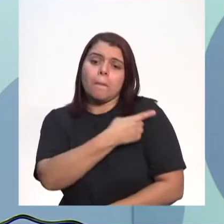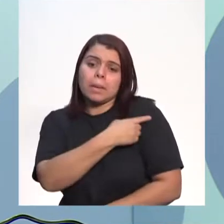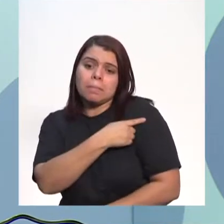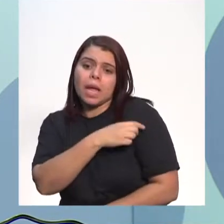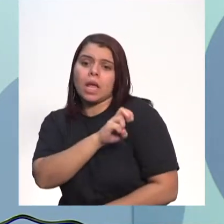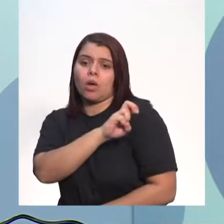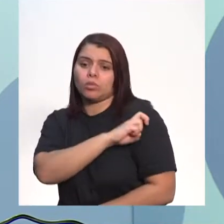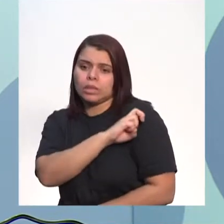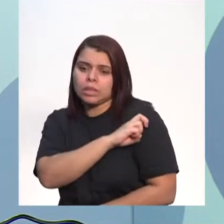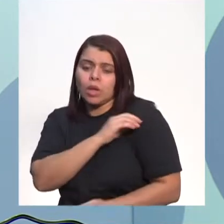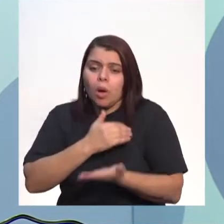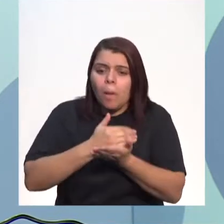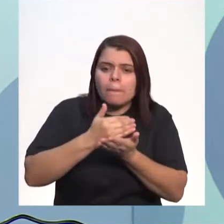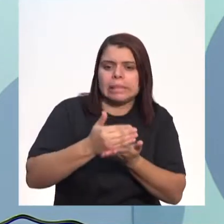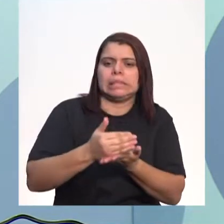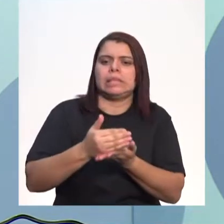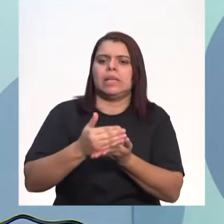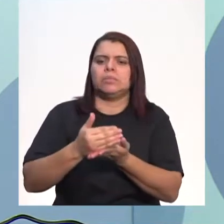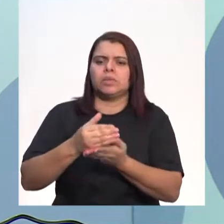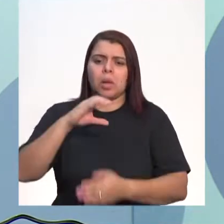língua portuguesa e matemática.